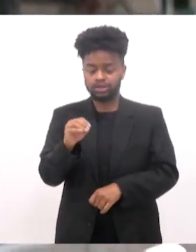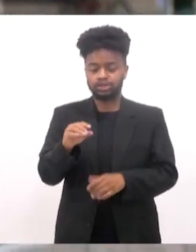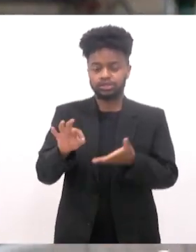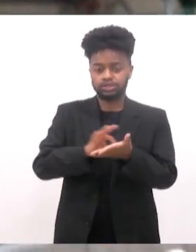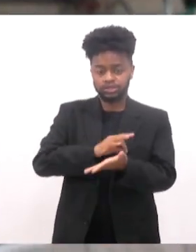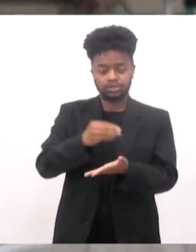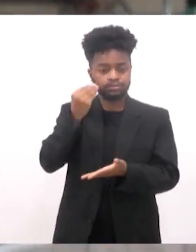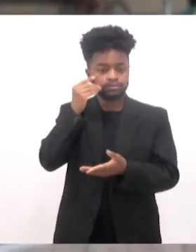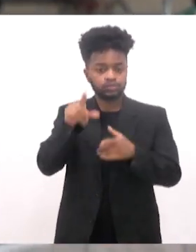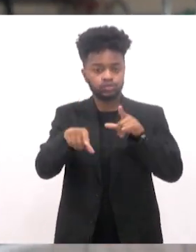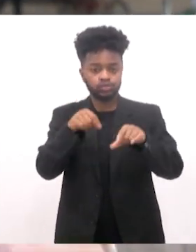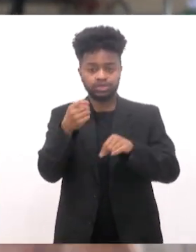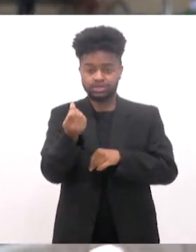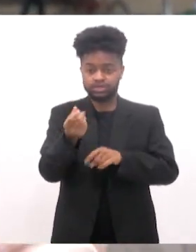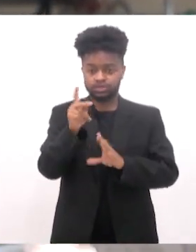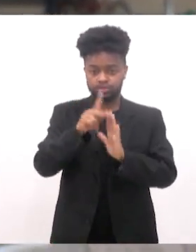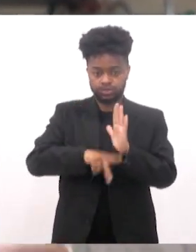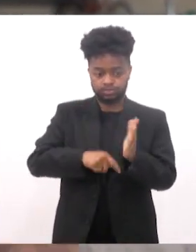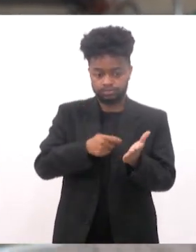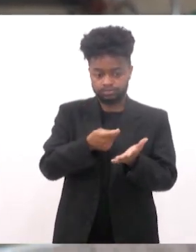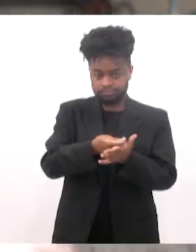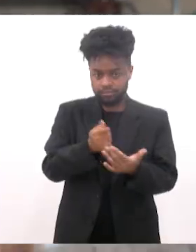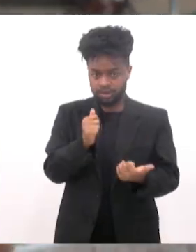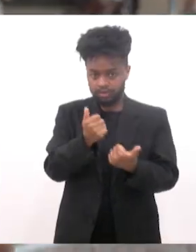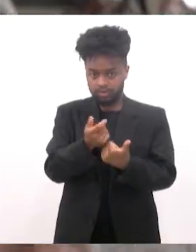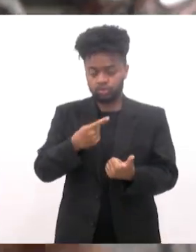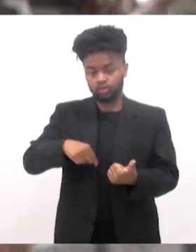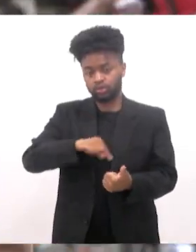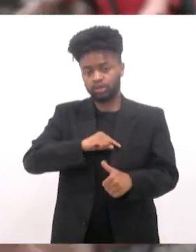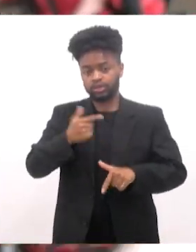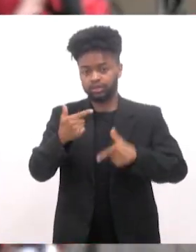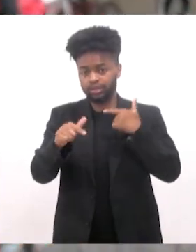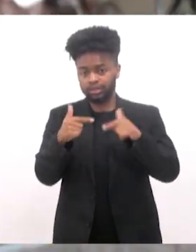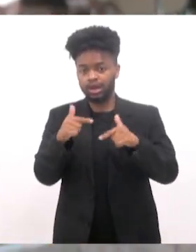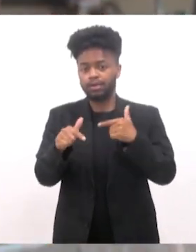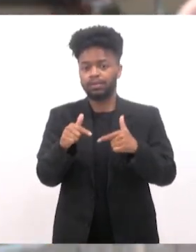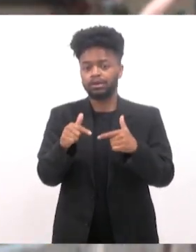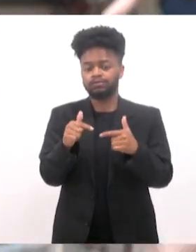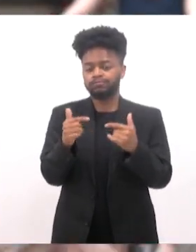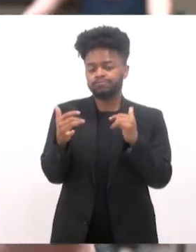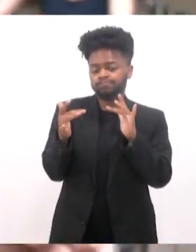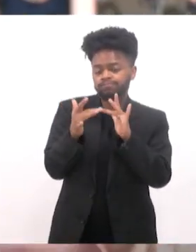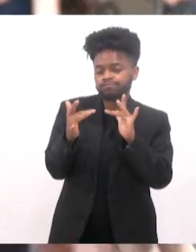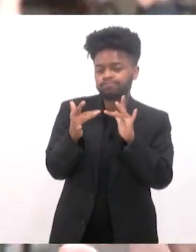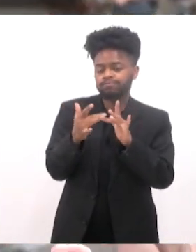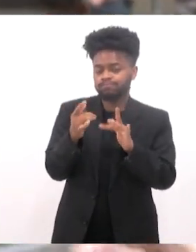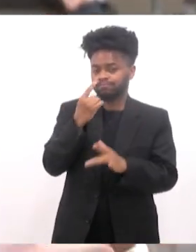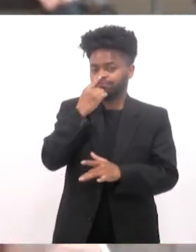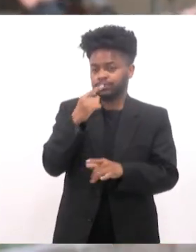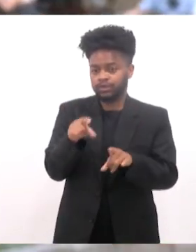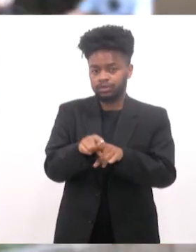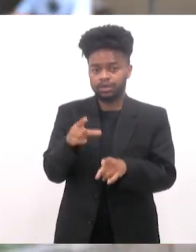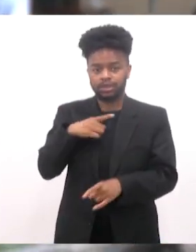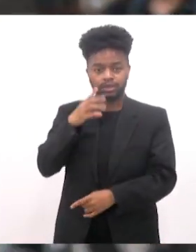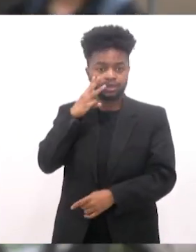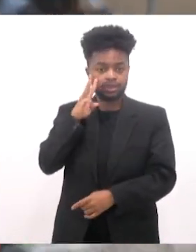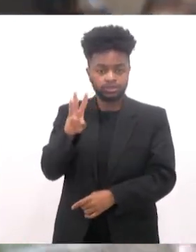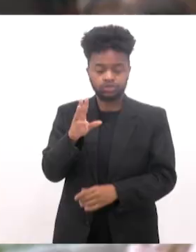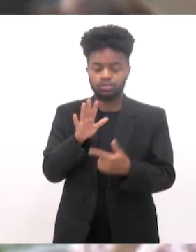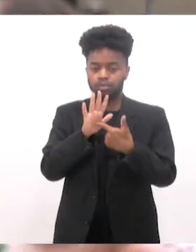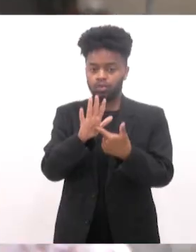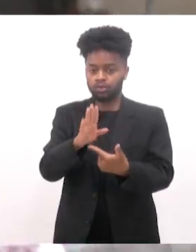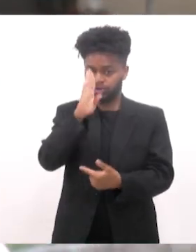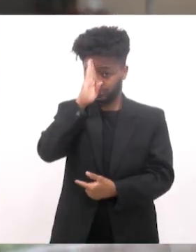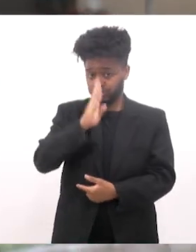6 projetos financiados, com os quais a gente ficou trabalhando em muita proximidade, e a gente vai ter 3 dias de mostra gratuita